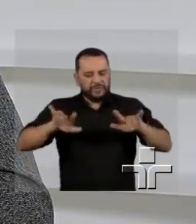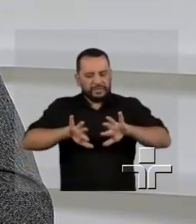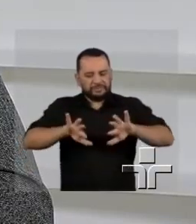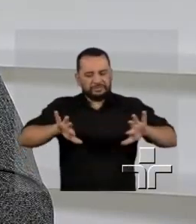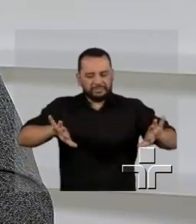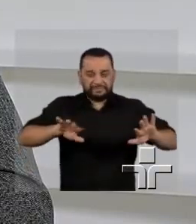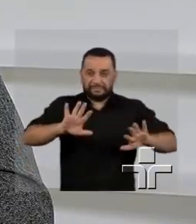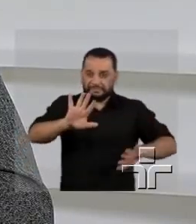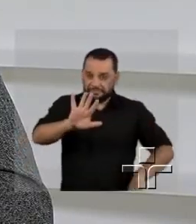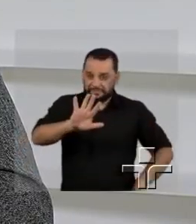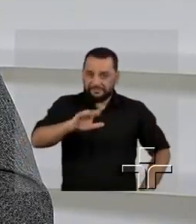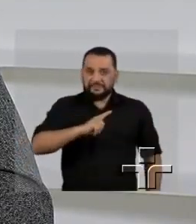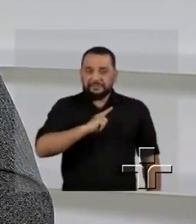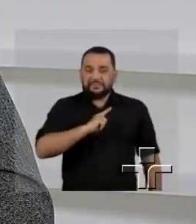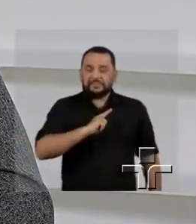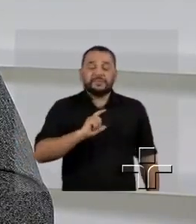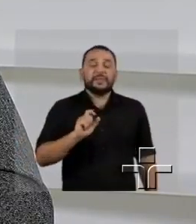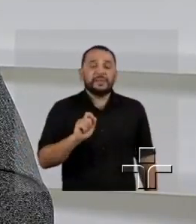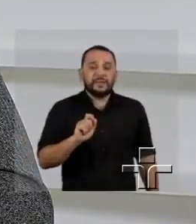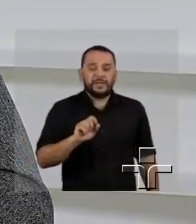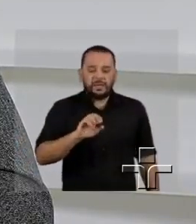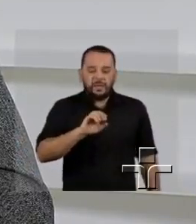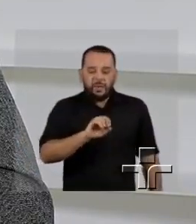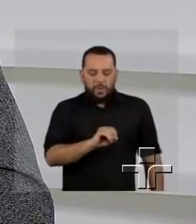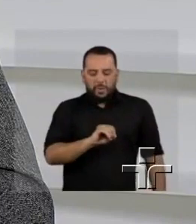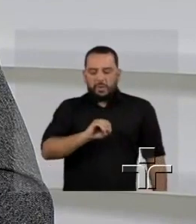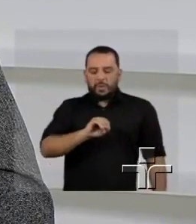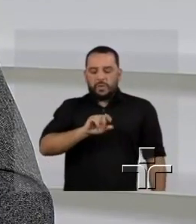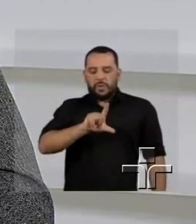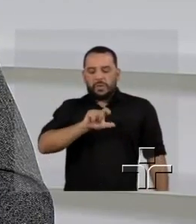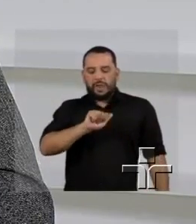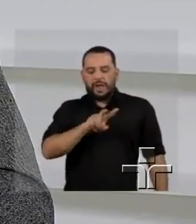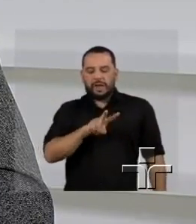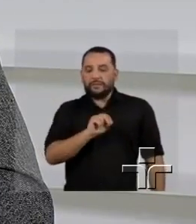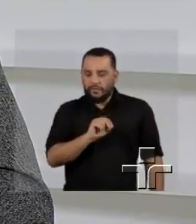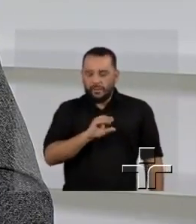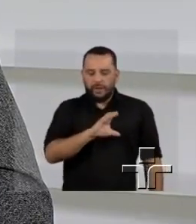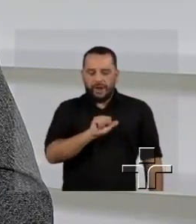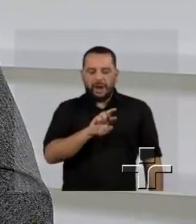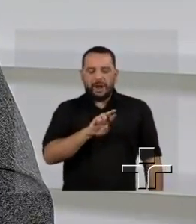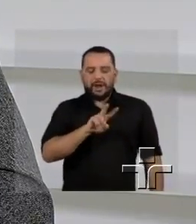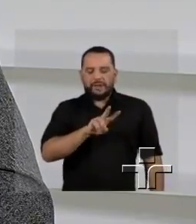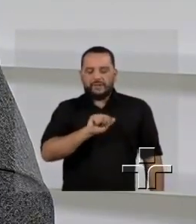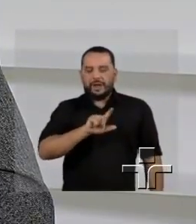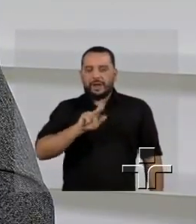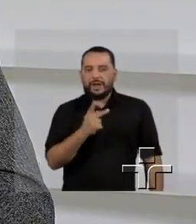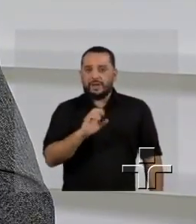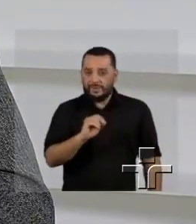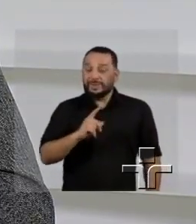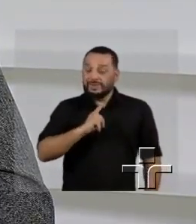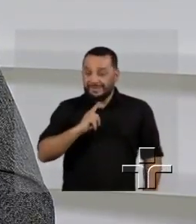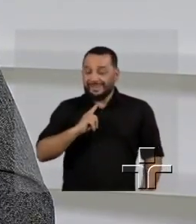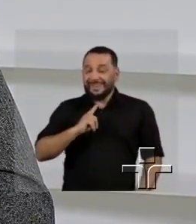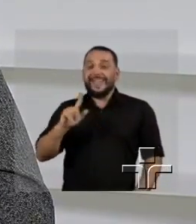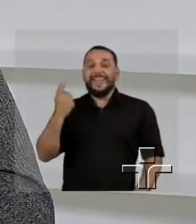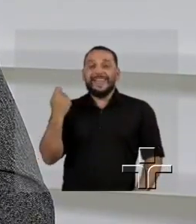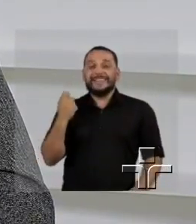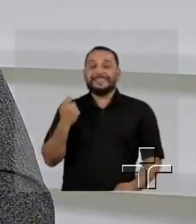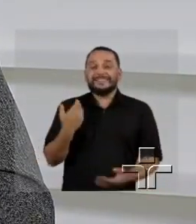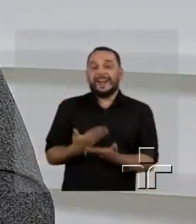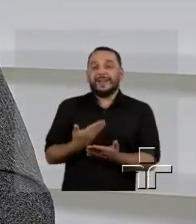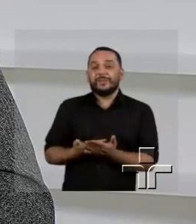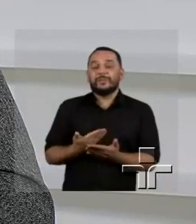Talvez, acredito que sim, né? E outra coisa, a maneira como você se relaciona com as outras pessoas, a maneira como você